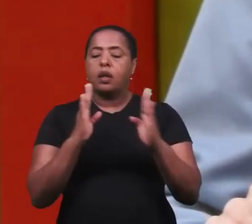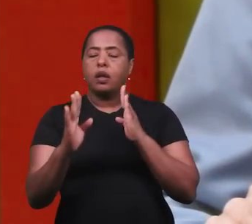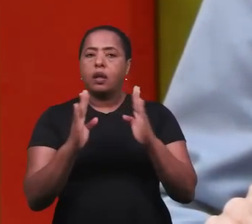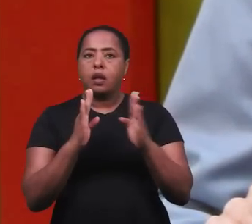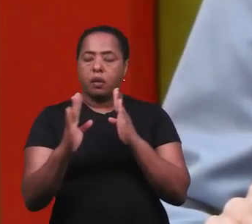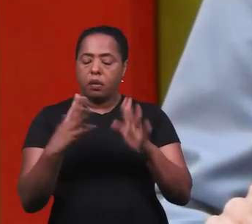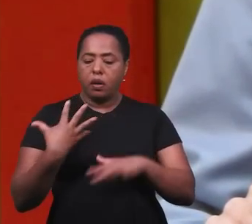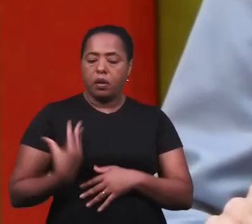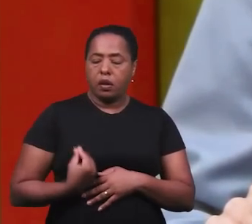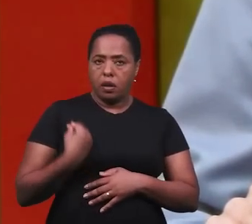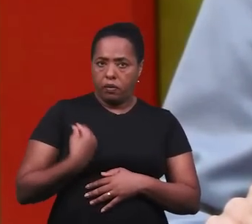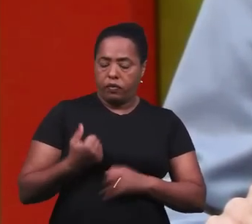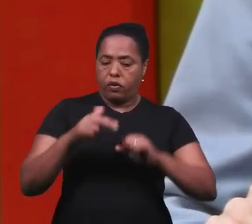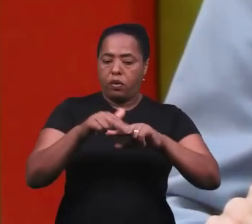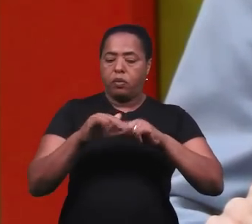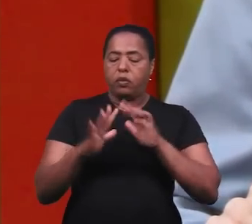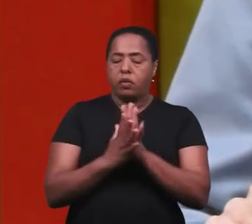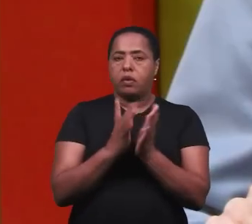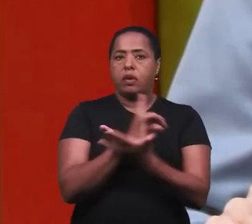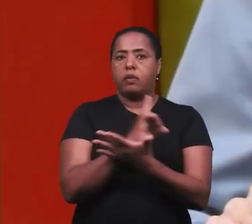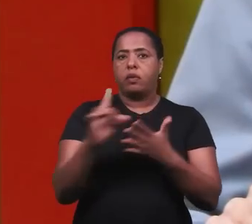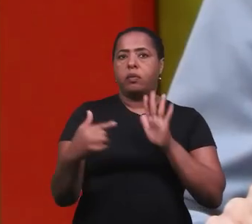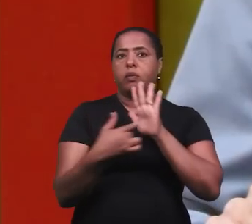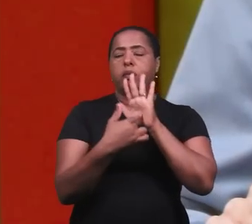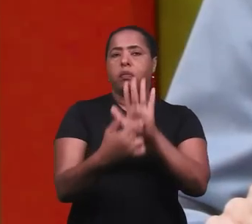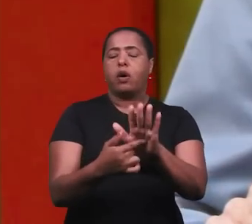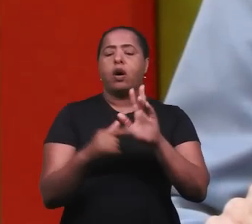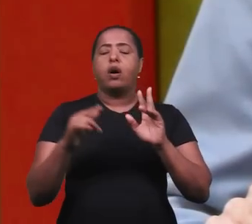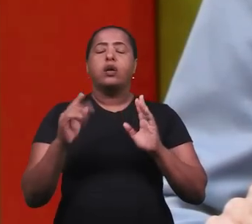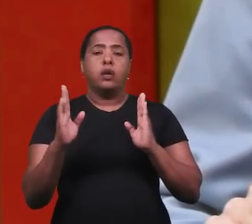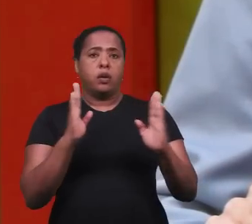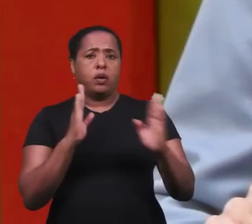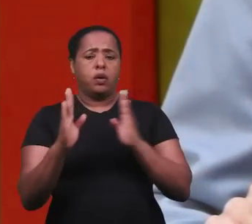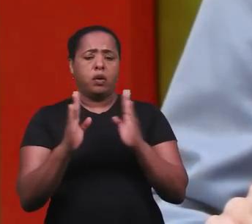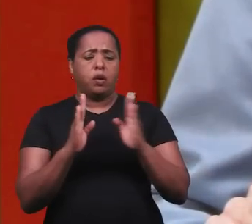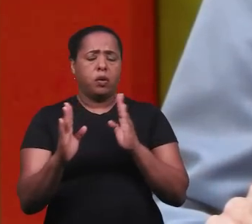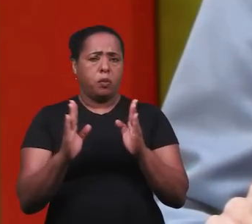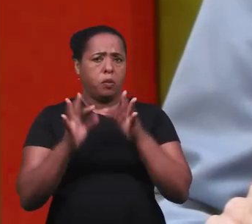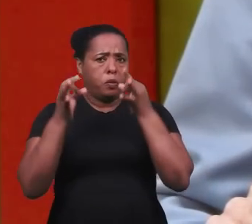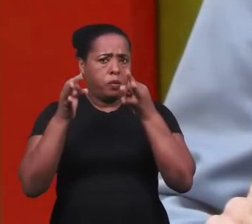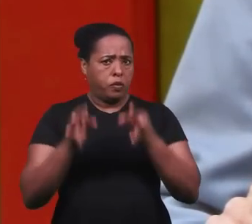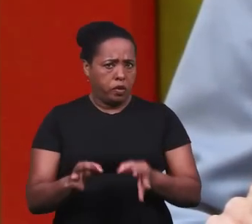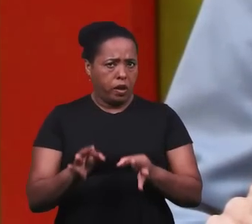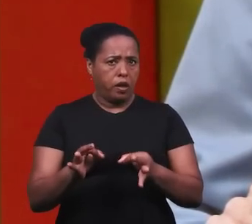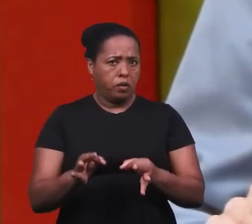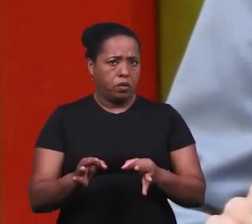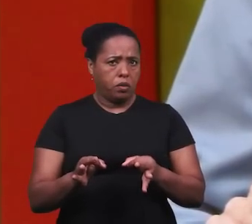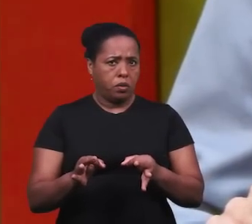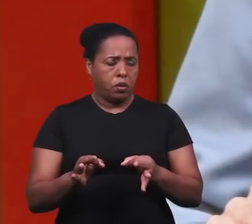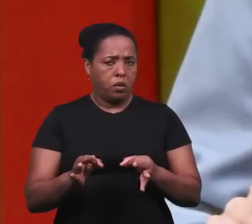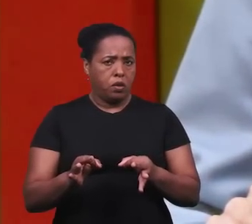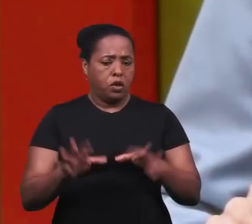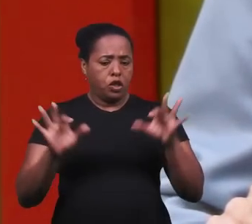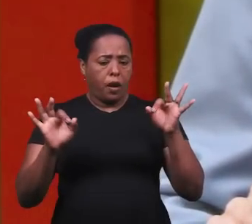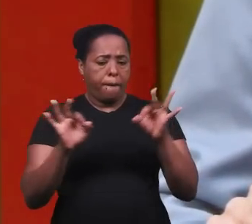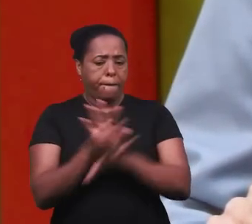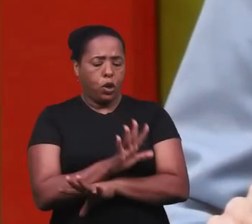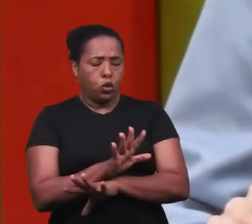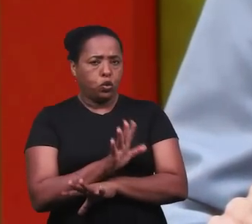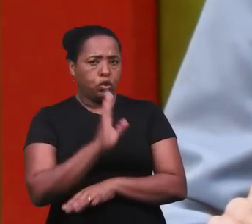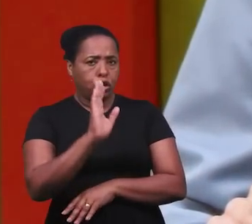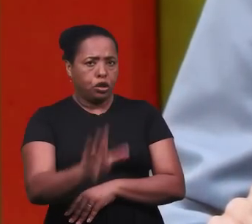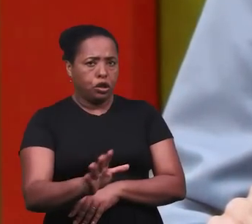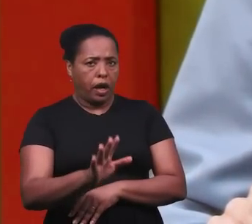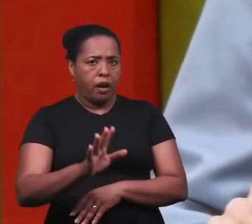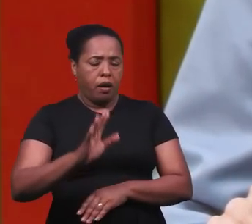Deus ele colocou um propósito na vida de cada ser humano nesse período que ele vive. E por isso que a palavra